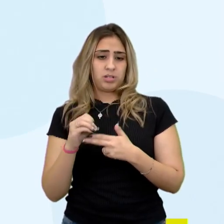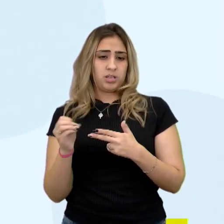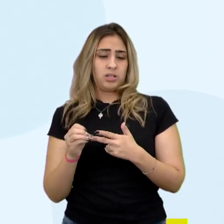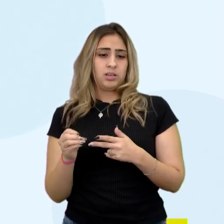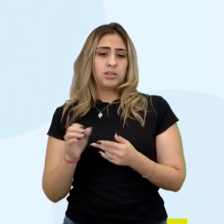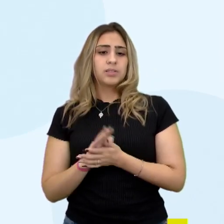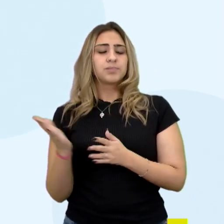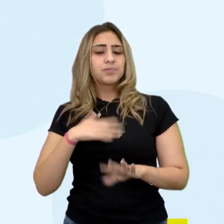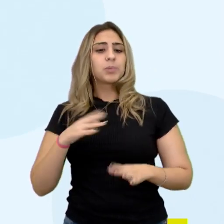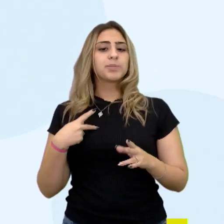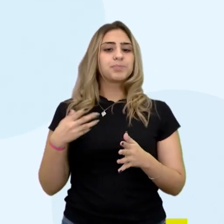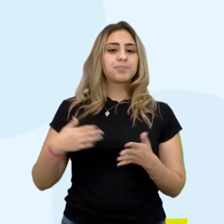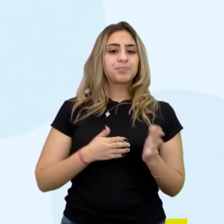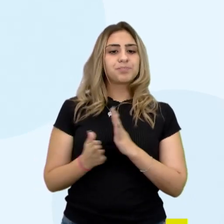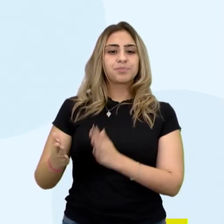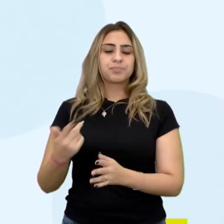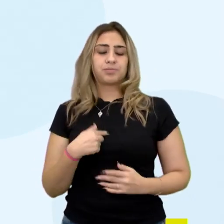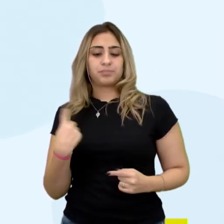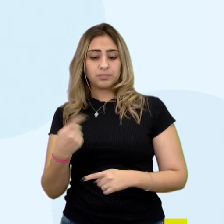para o percurso